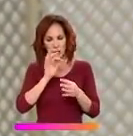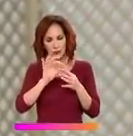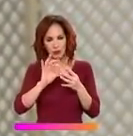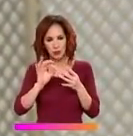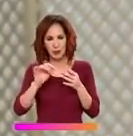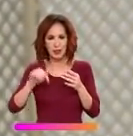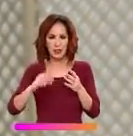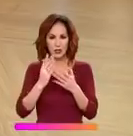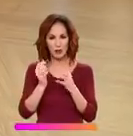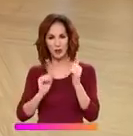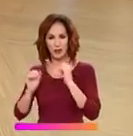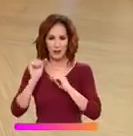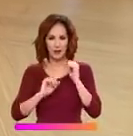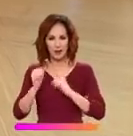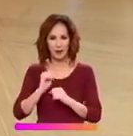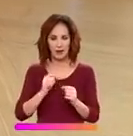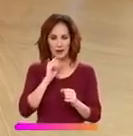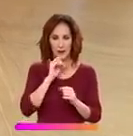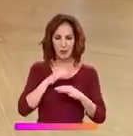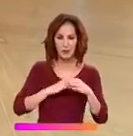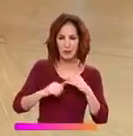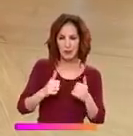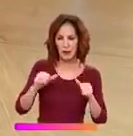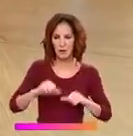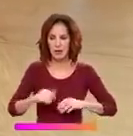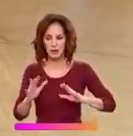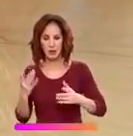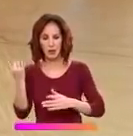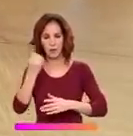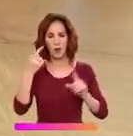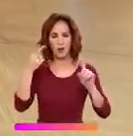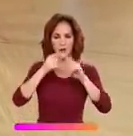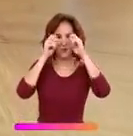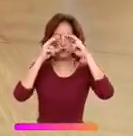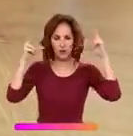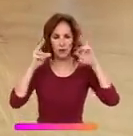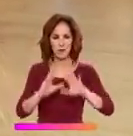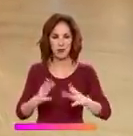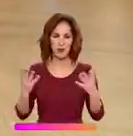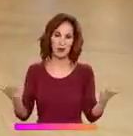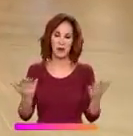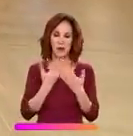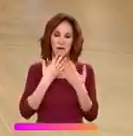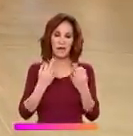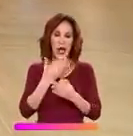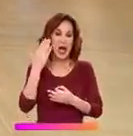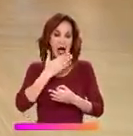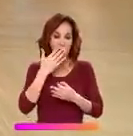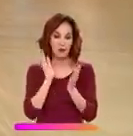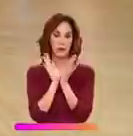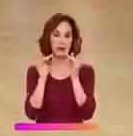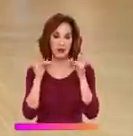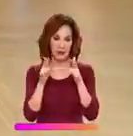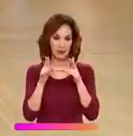para vos pôr a mexer, independentemente de estarem a fazer bem para ou mal. Para nos acordar. Exatamente, para acordar. Mas hoje em dia, na realidade em que vivemos, tem sido muito mais no formato